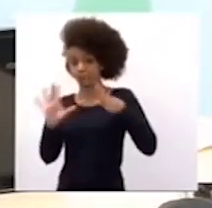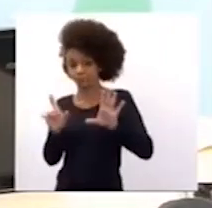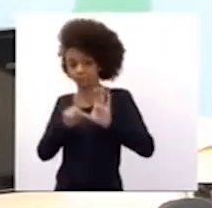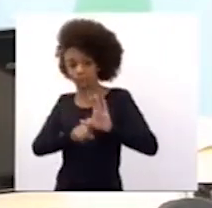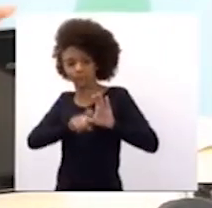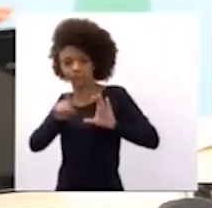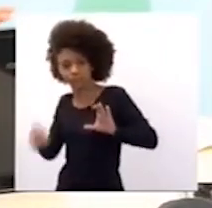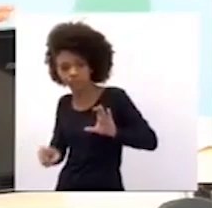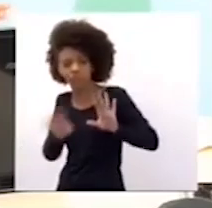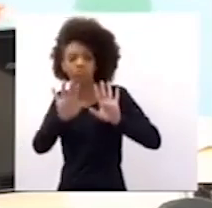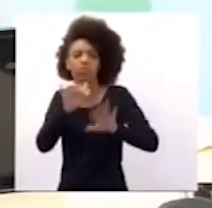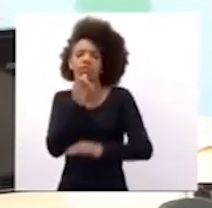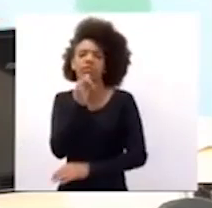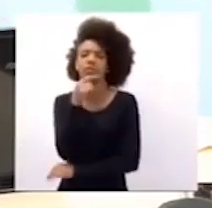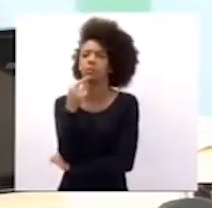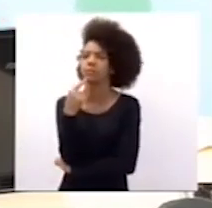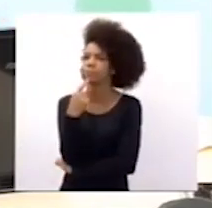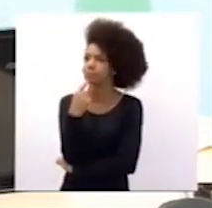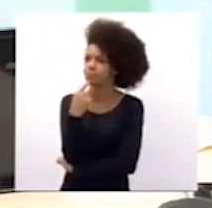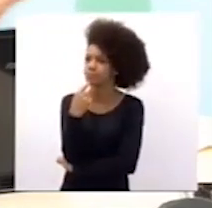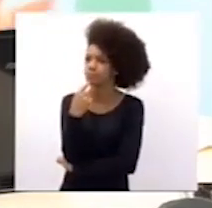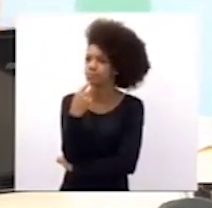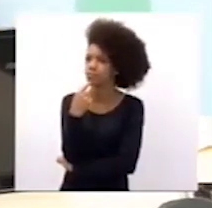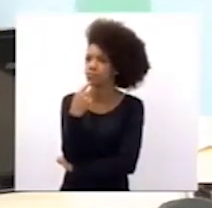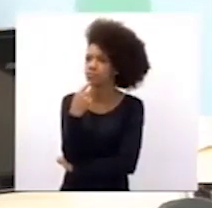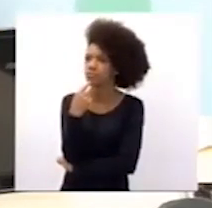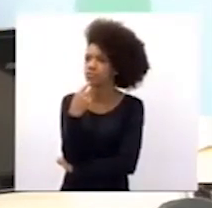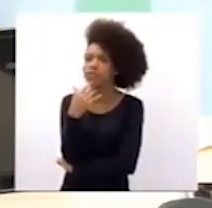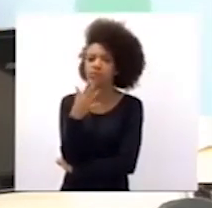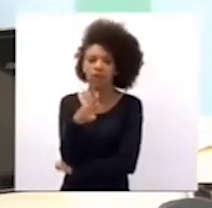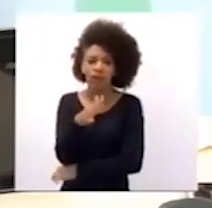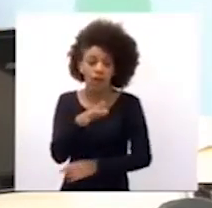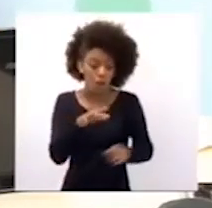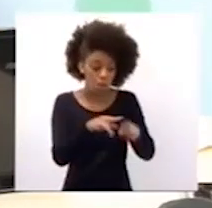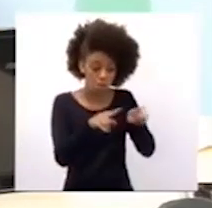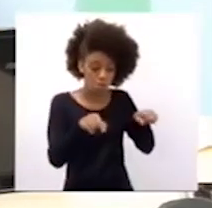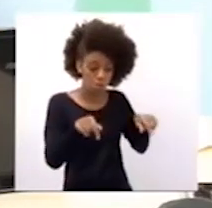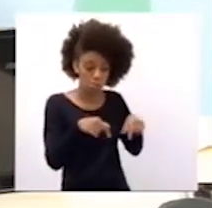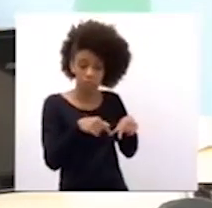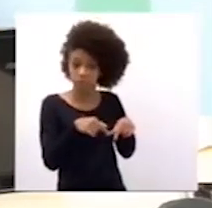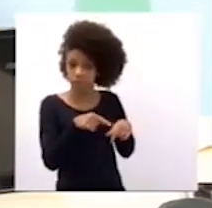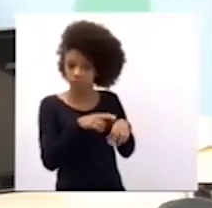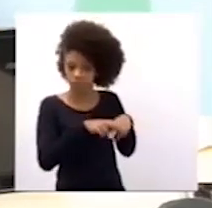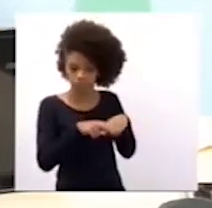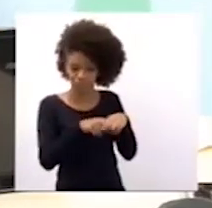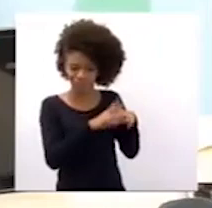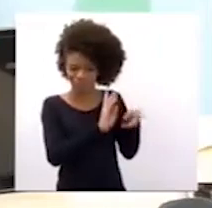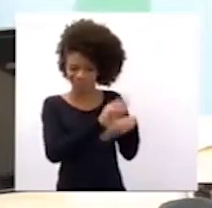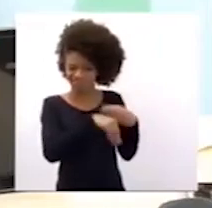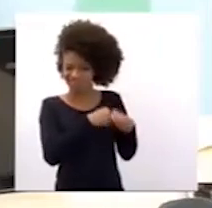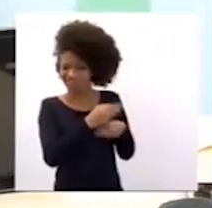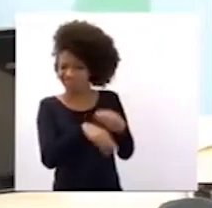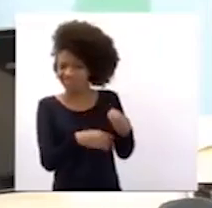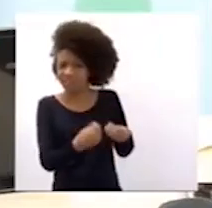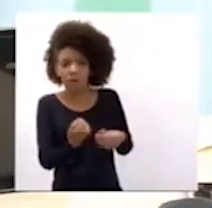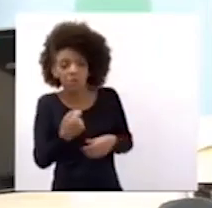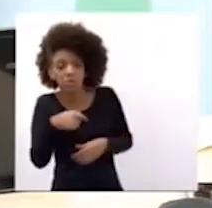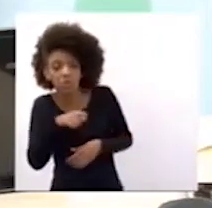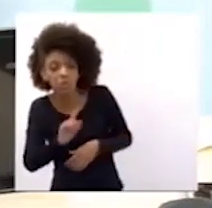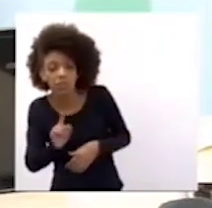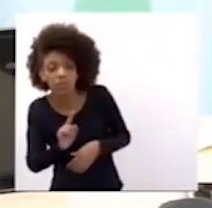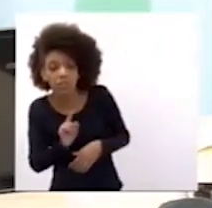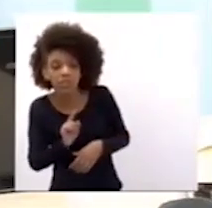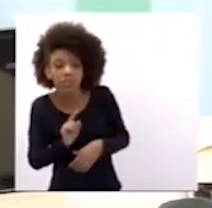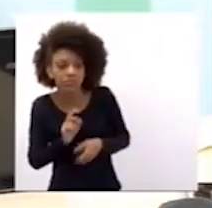Por exemplo, eu lembro que a sala às vezes estava uma bagunça E não era nem preciso gritar. Quando você